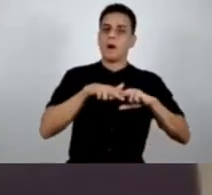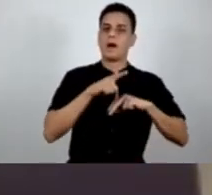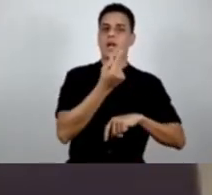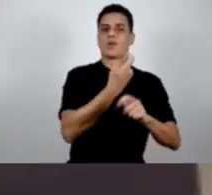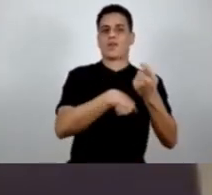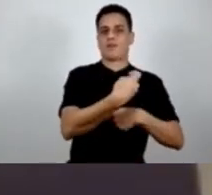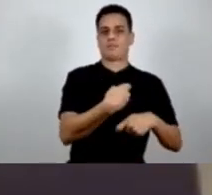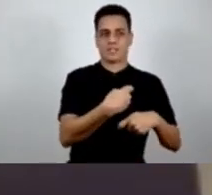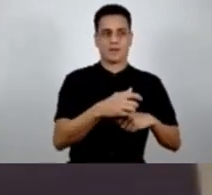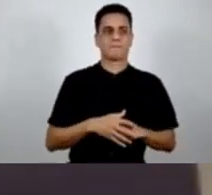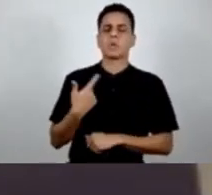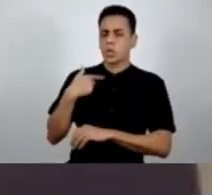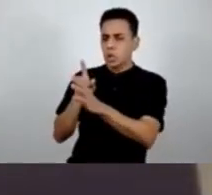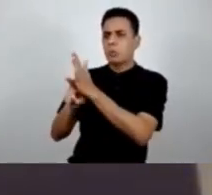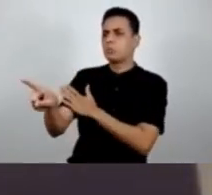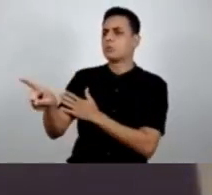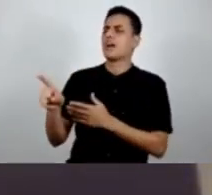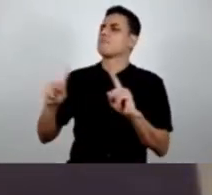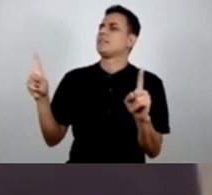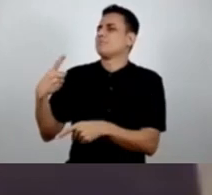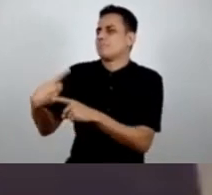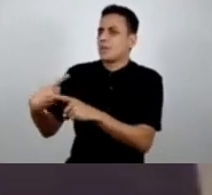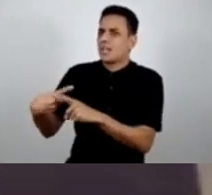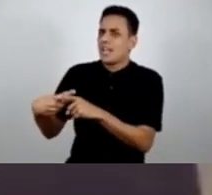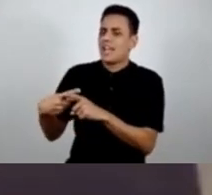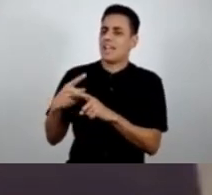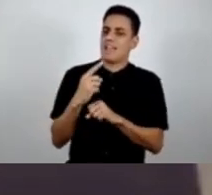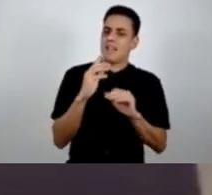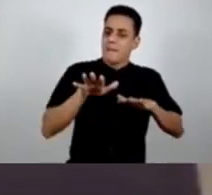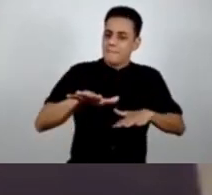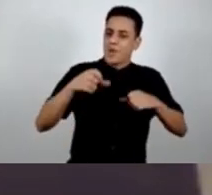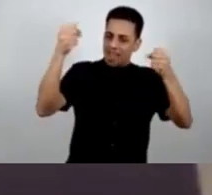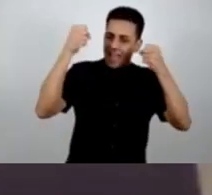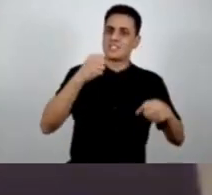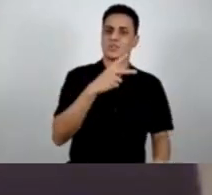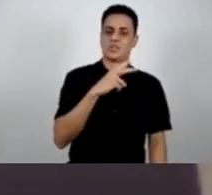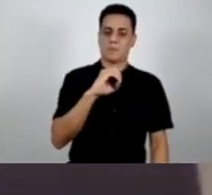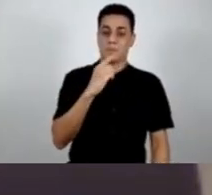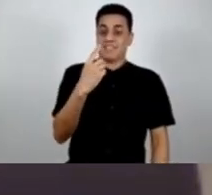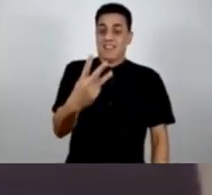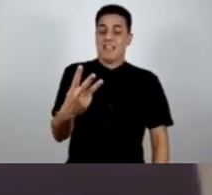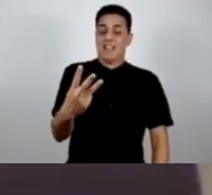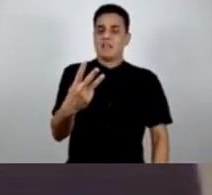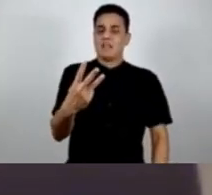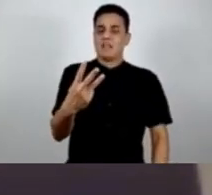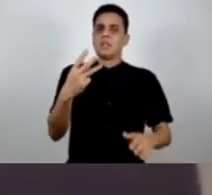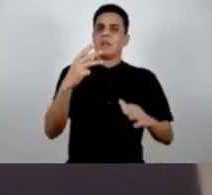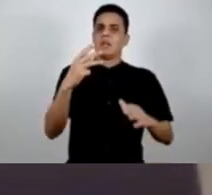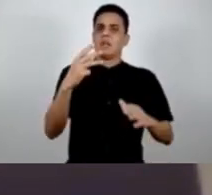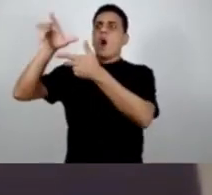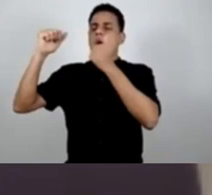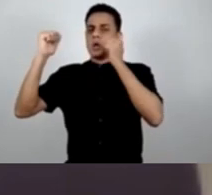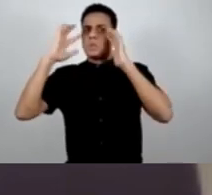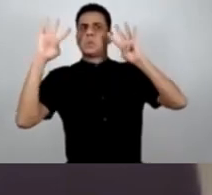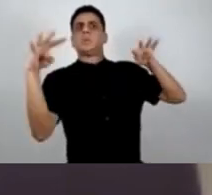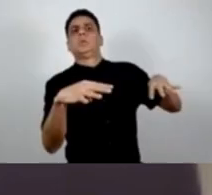quando eu perguntava por que os protestos de 2013 receberam tanta atenção na mídia internacional,